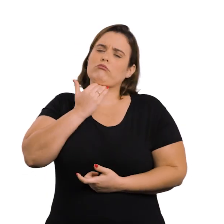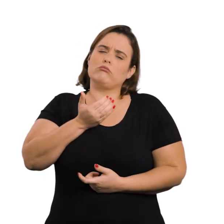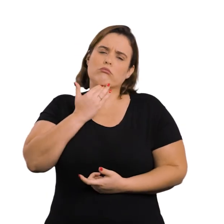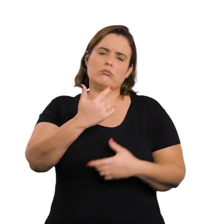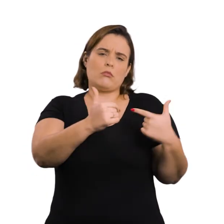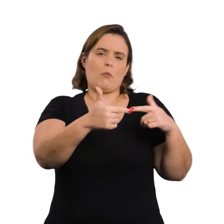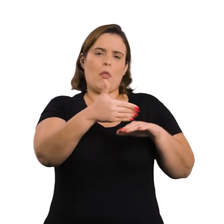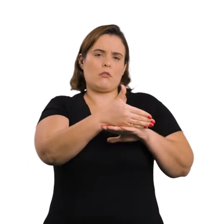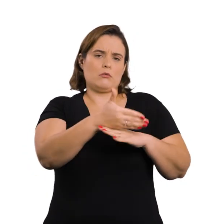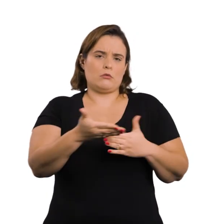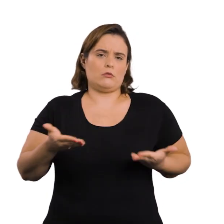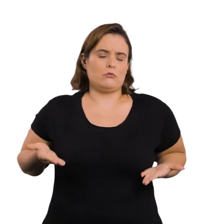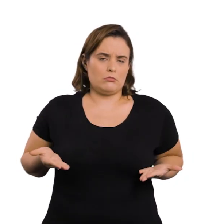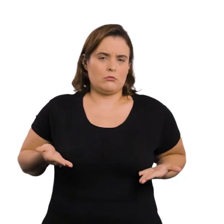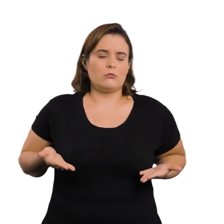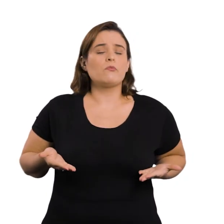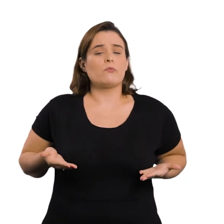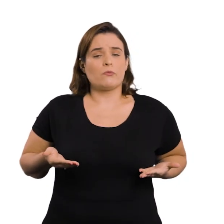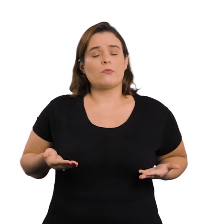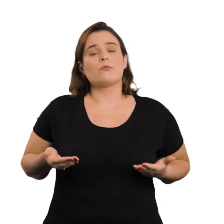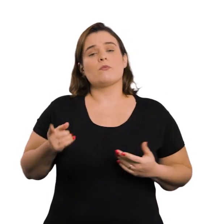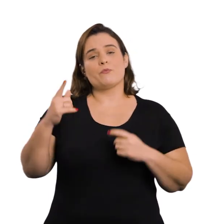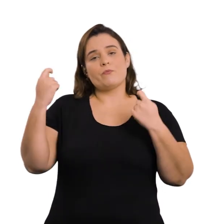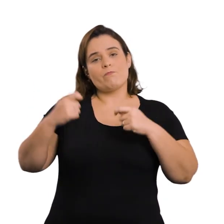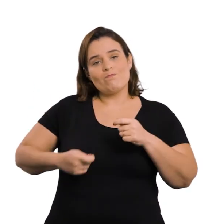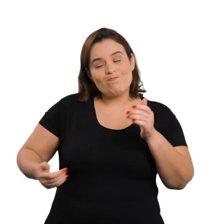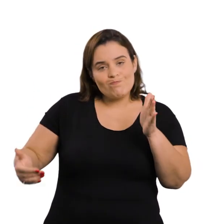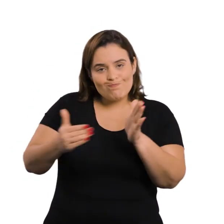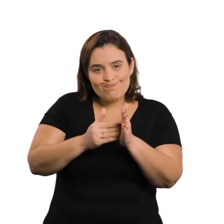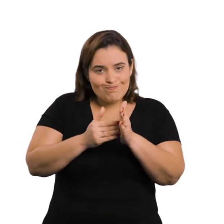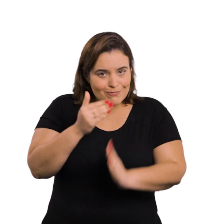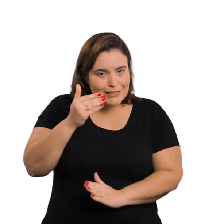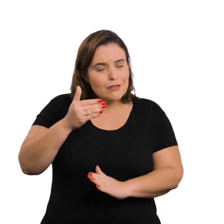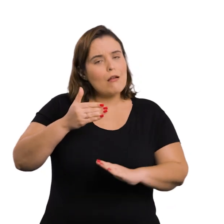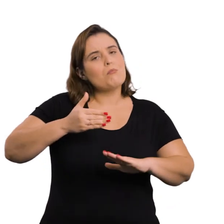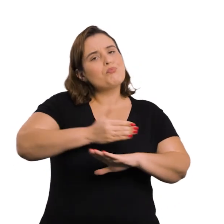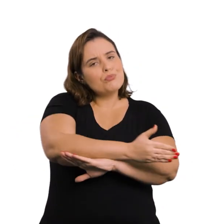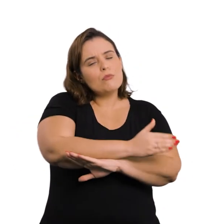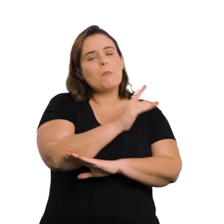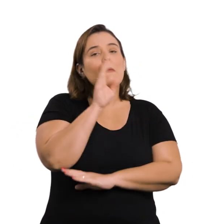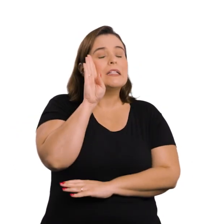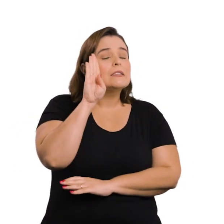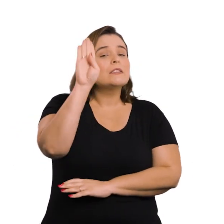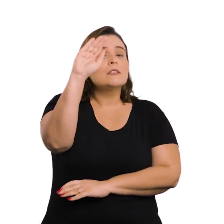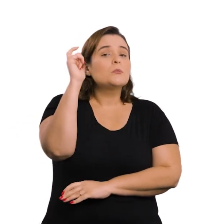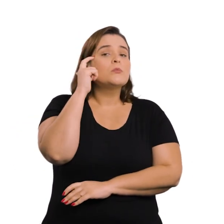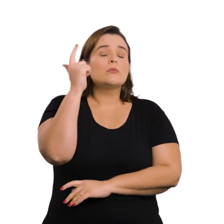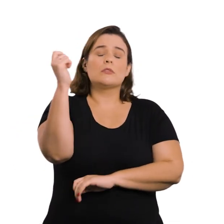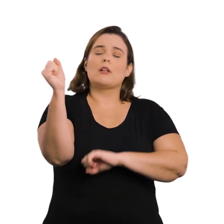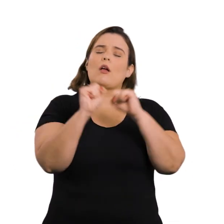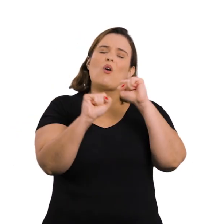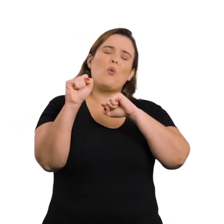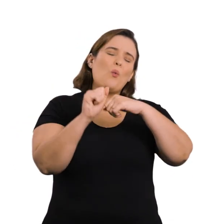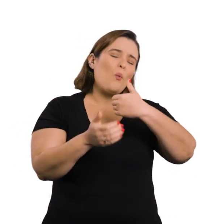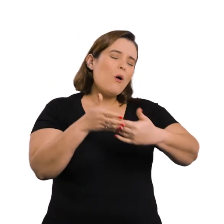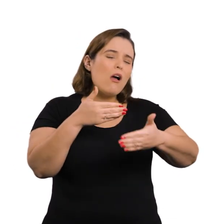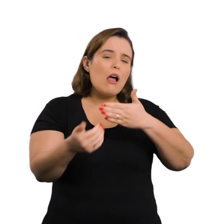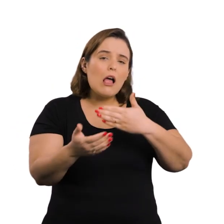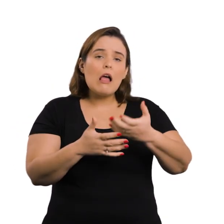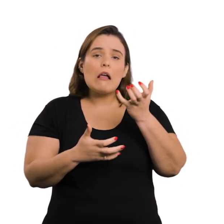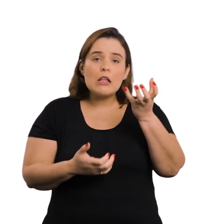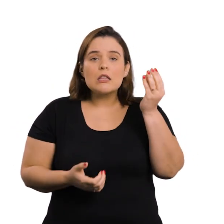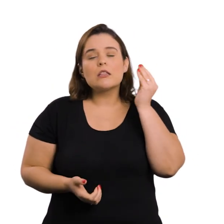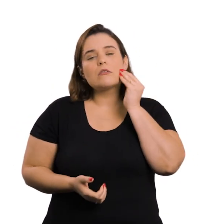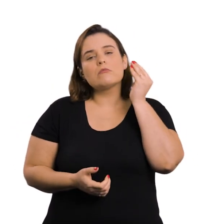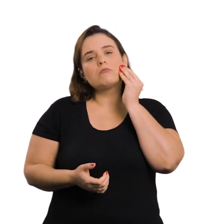não adianta que o trabalho esteja acessível. Desta forma, eliminar estas barreiras deve estar entre as prioridades de qualquer